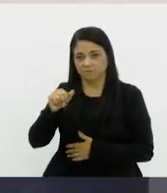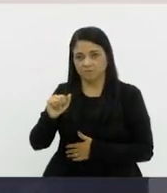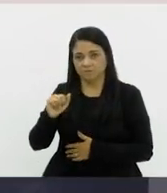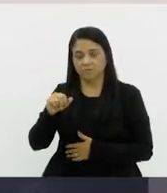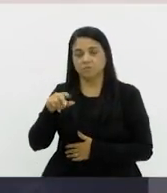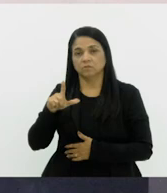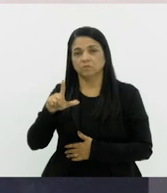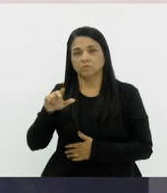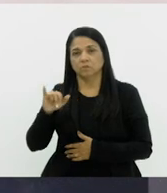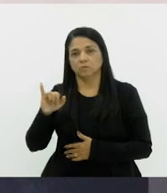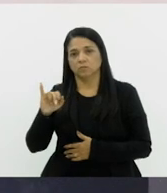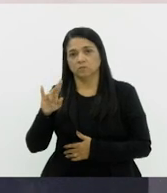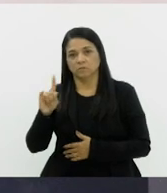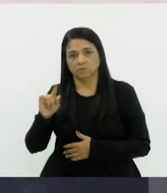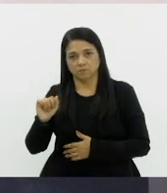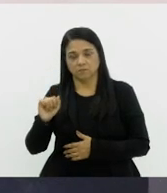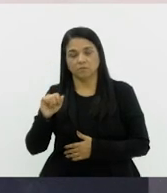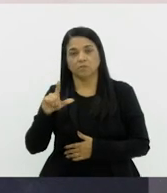Lopes.